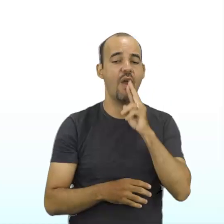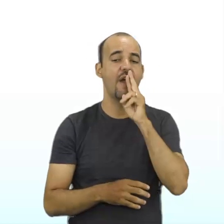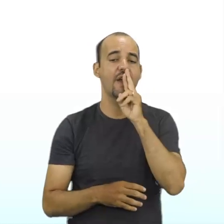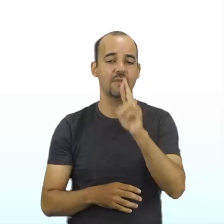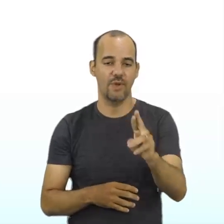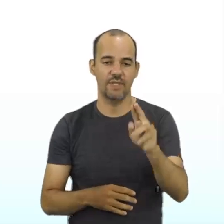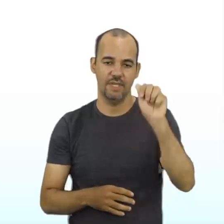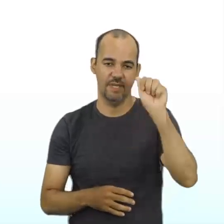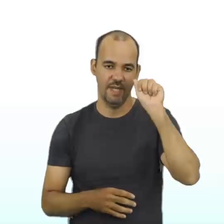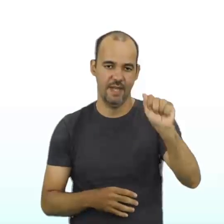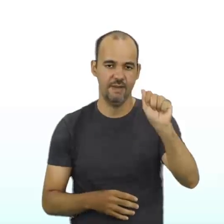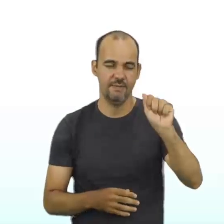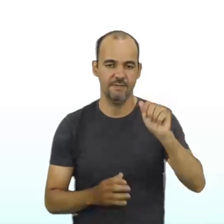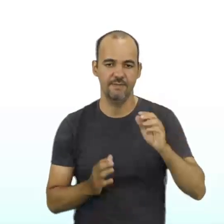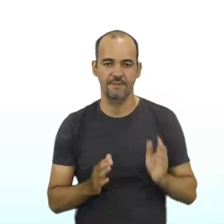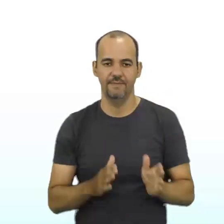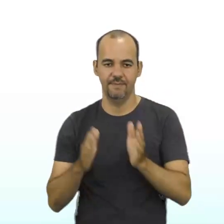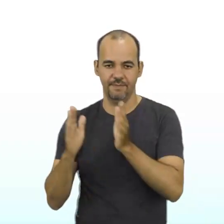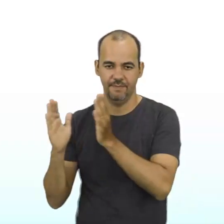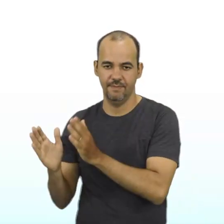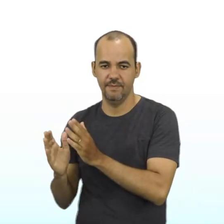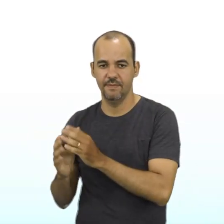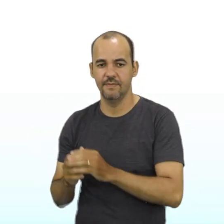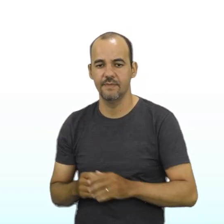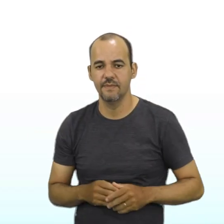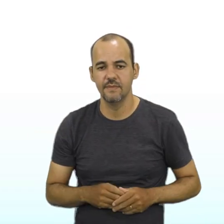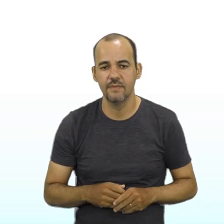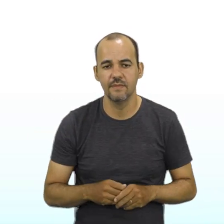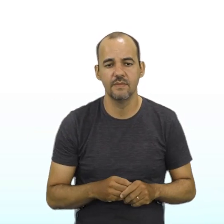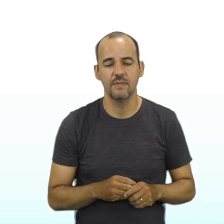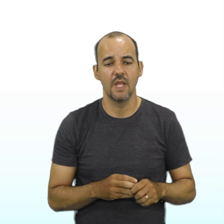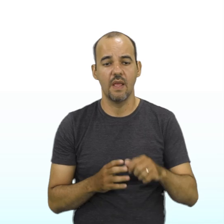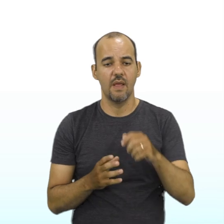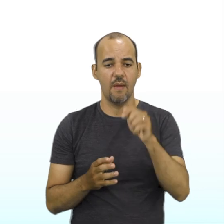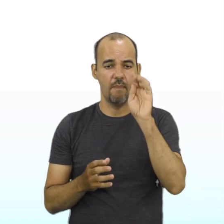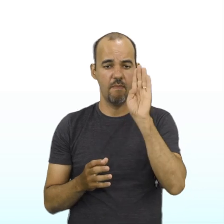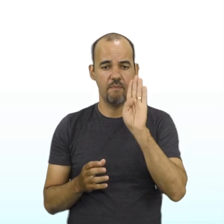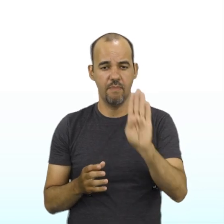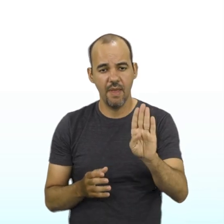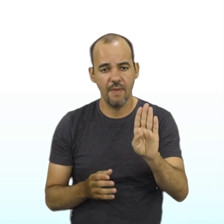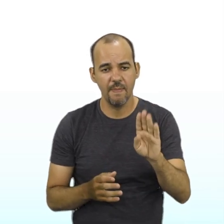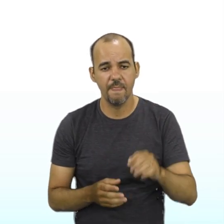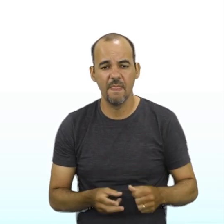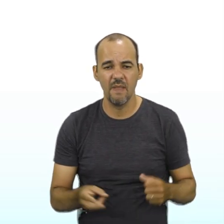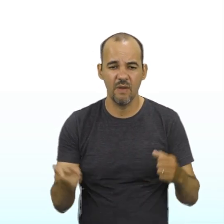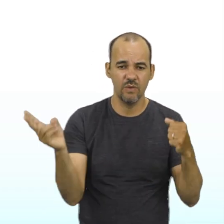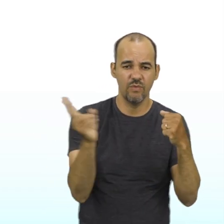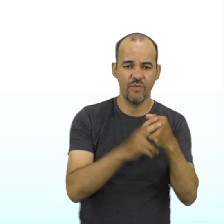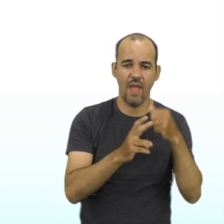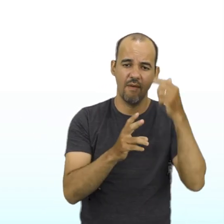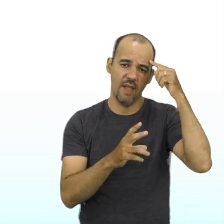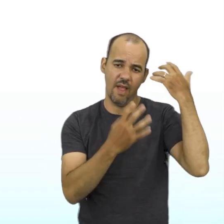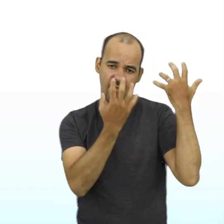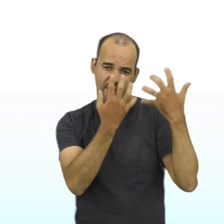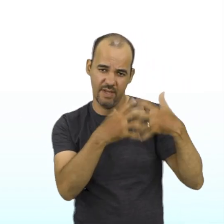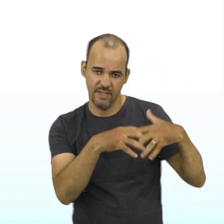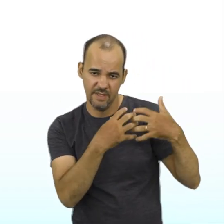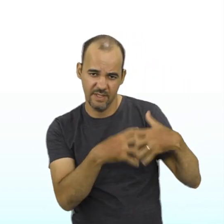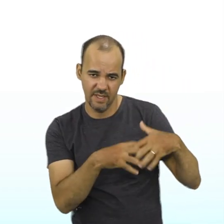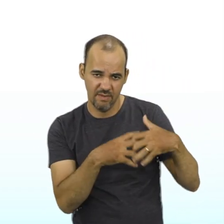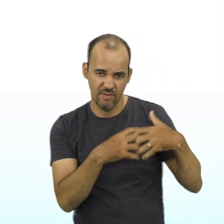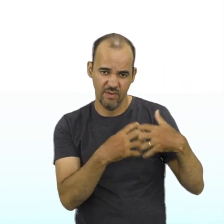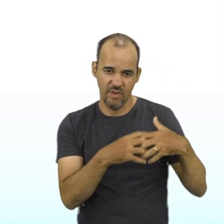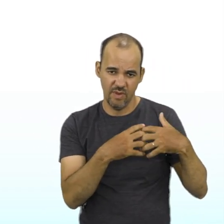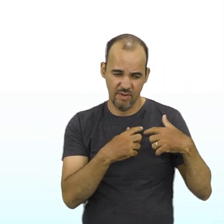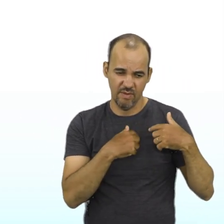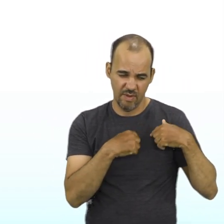como resposta a letra A. Os verbos reflexivos me nego e me acepto não reforçam, não enfatizam características